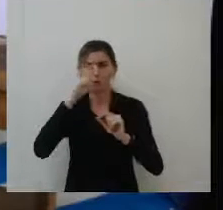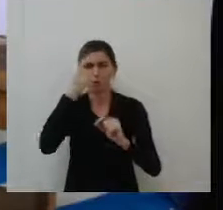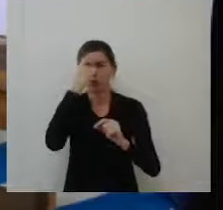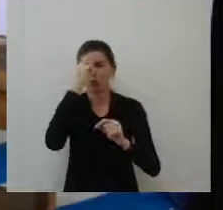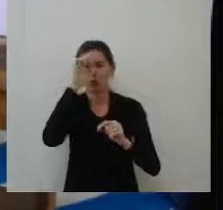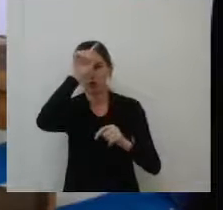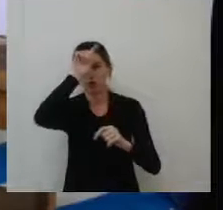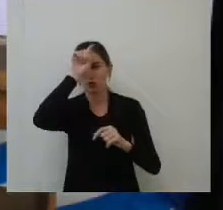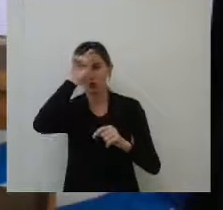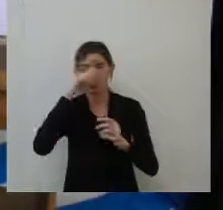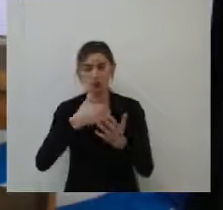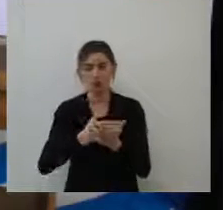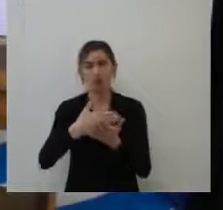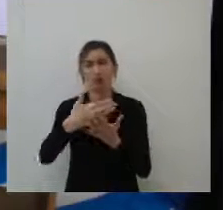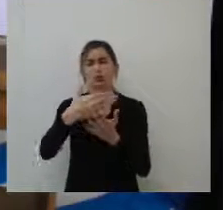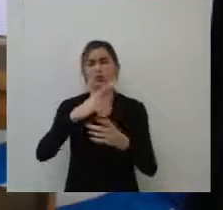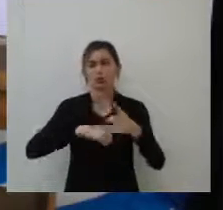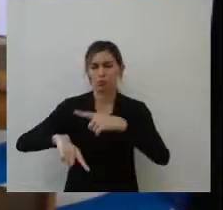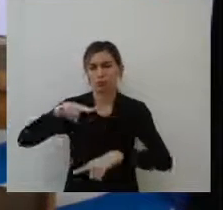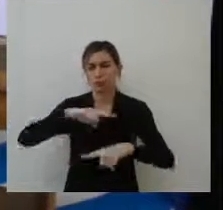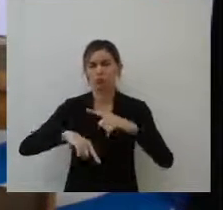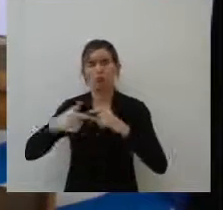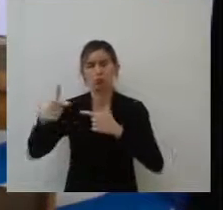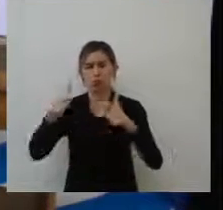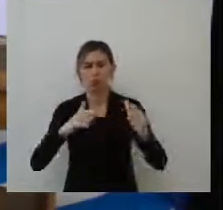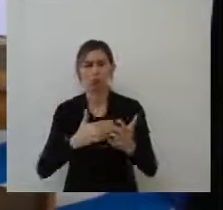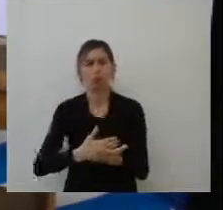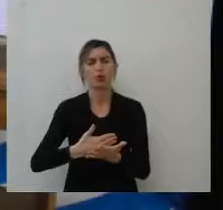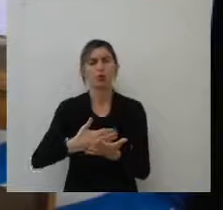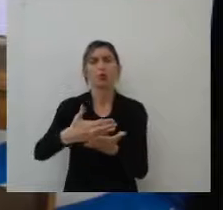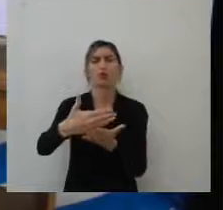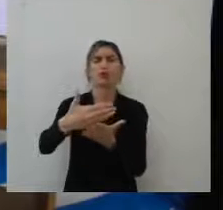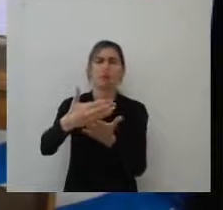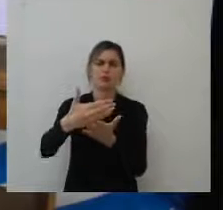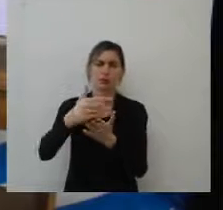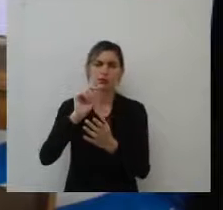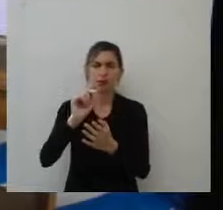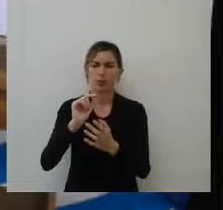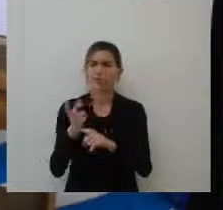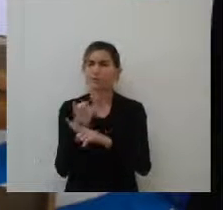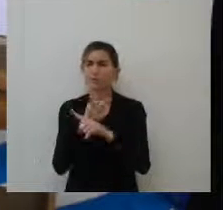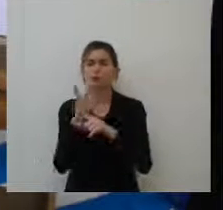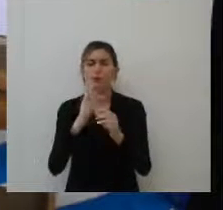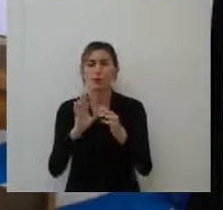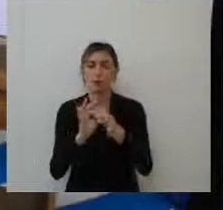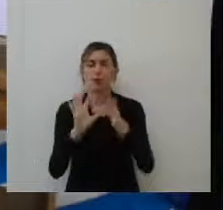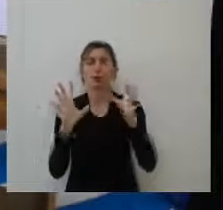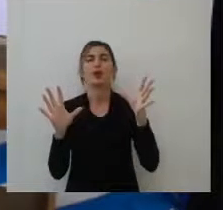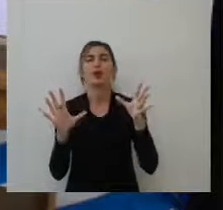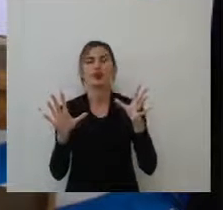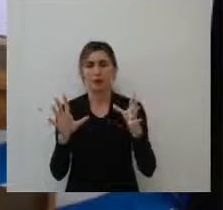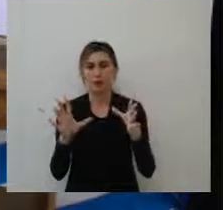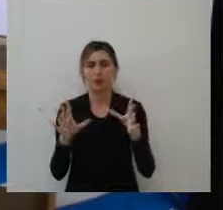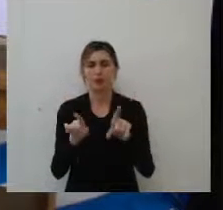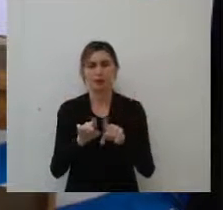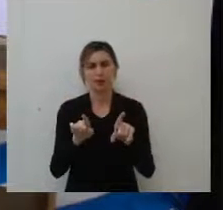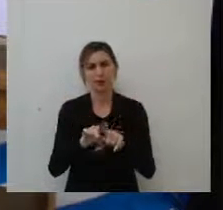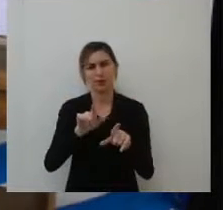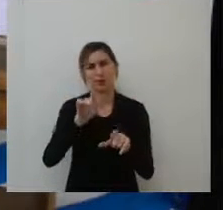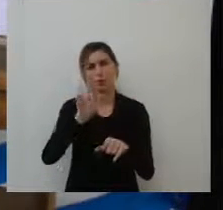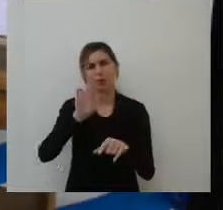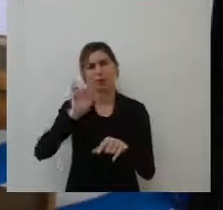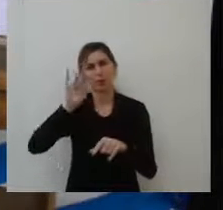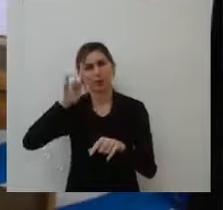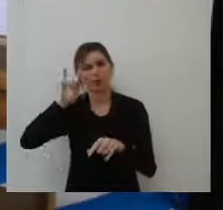Para começar, egípcios e outras regiões, para começar a buscar a liberdade. Falei também do Greenpeace, né,